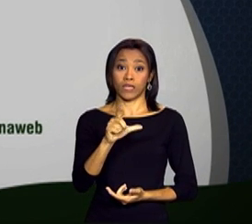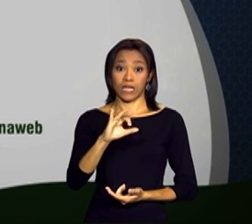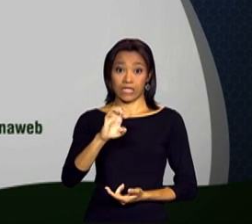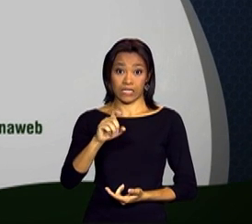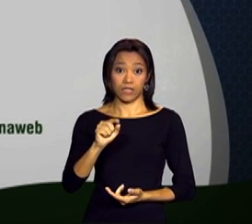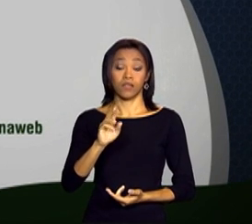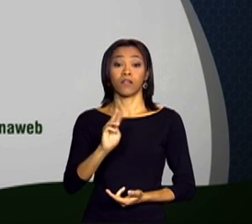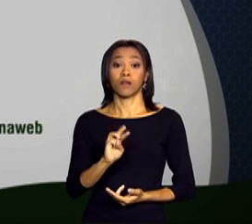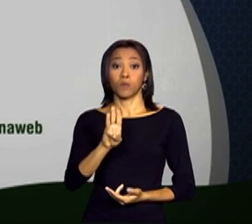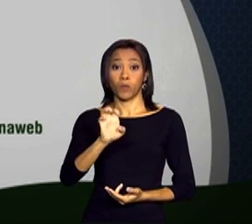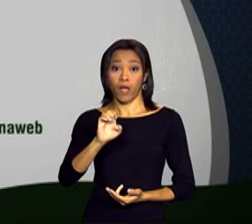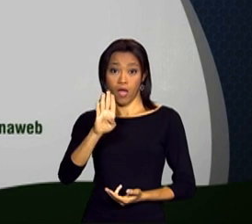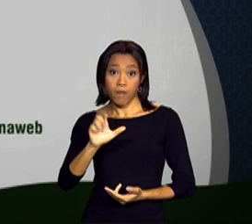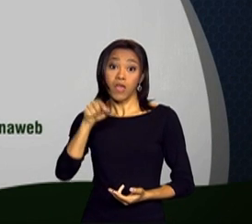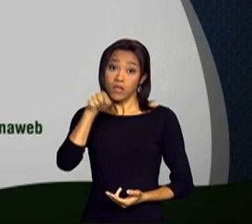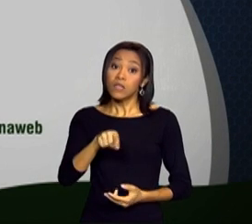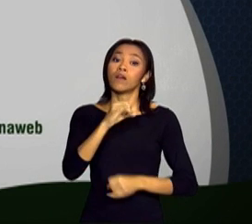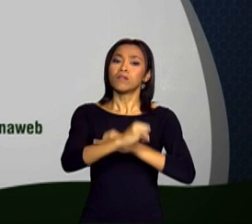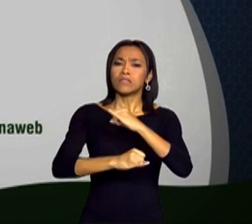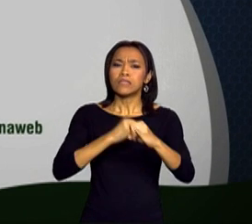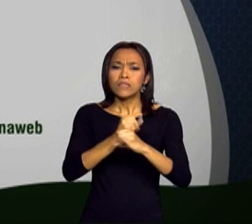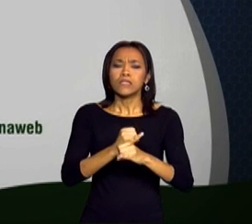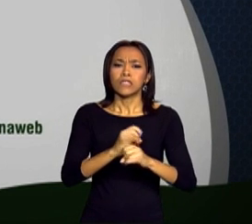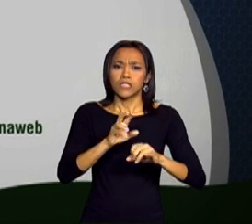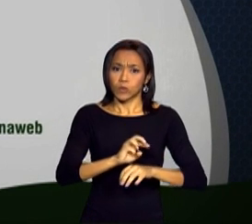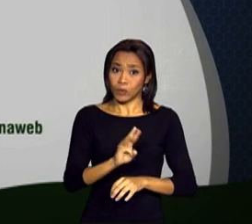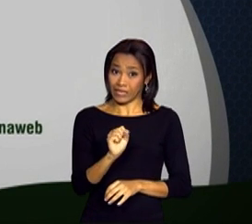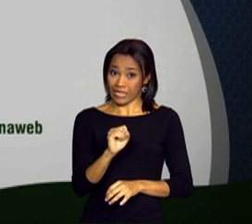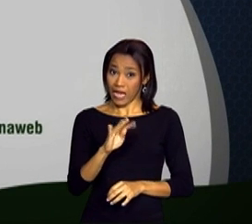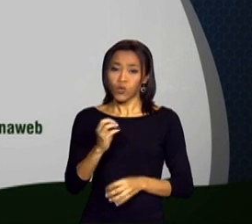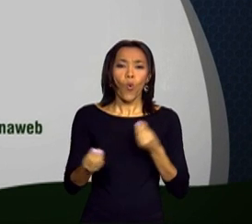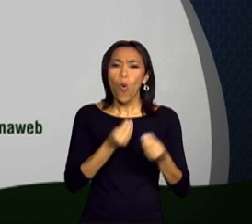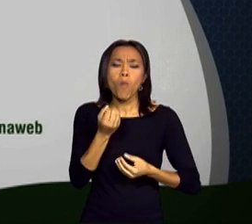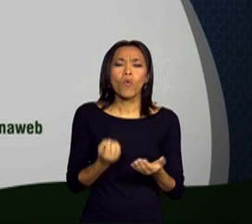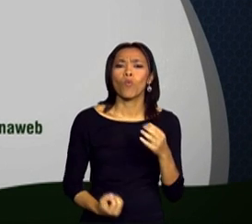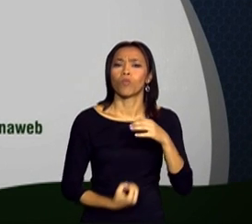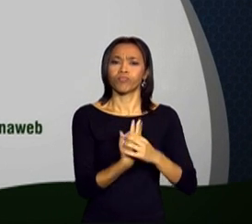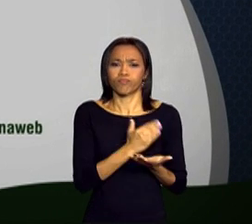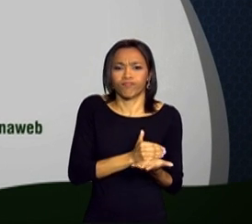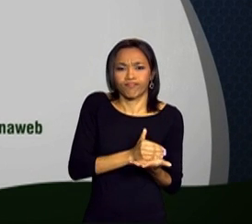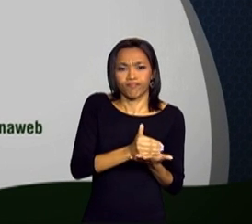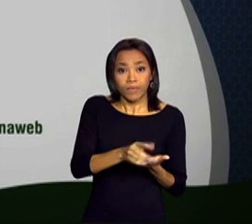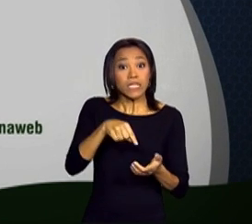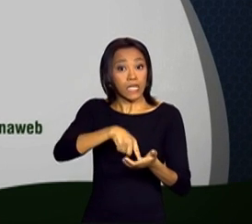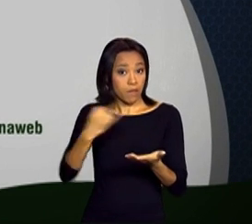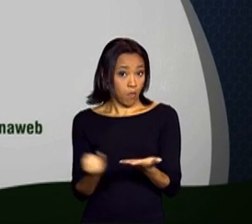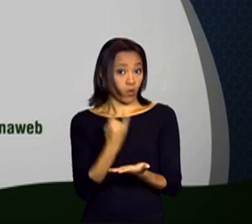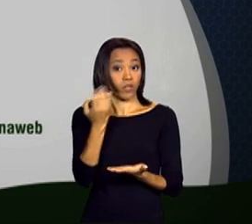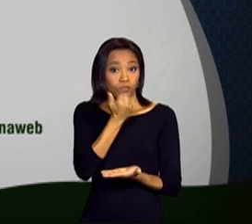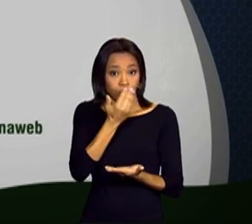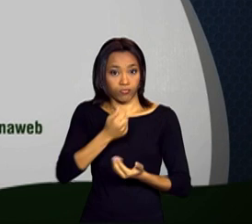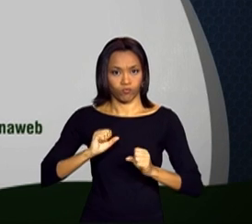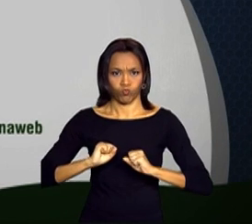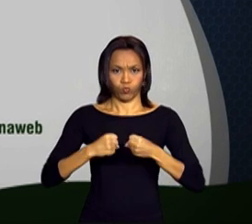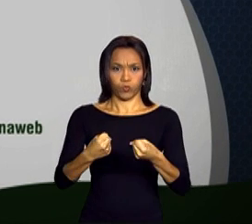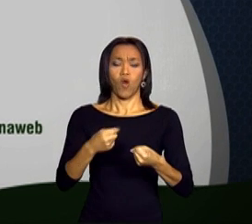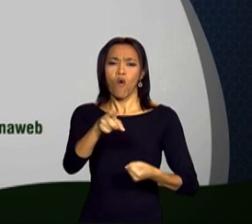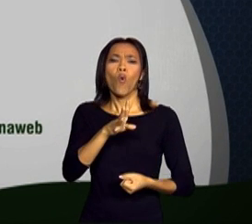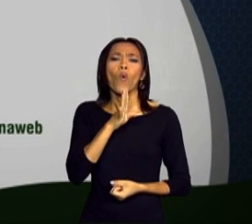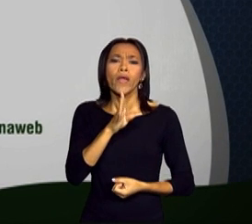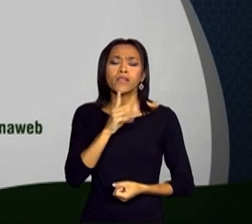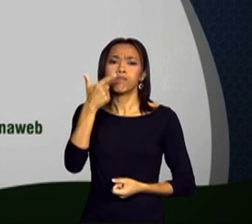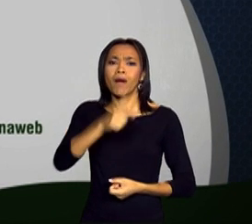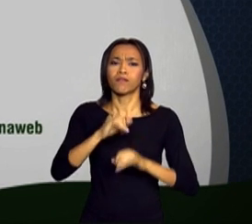Além das dicas, o site também informa sobre a origem de cada hortaliça e seu valor nutritivo. Conheça o site